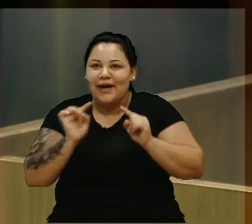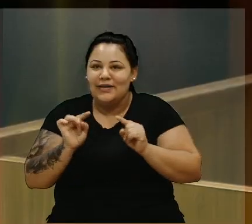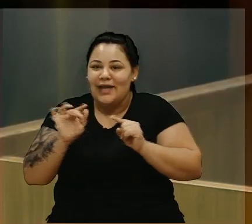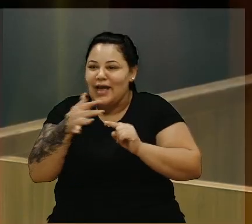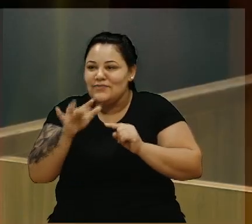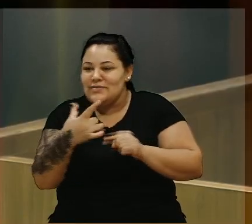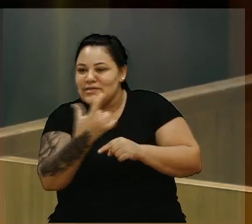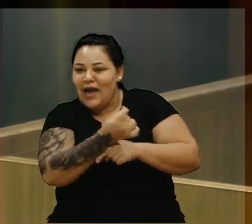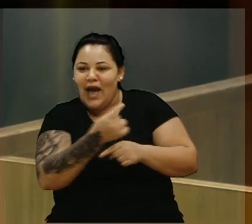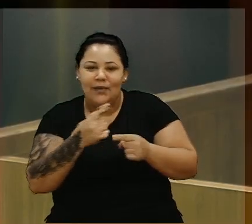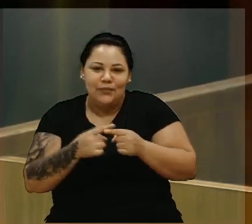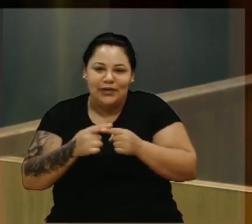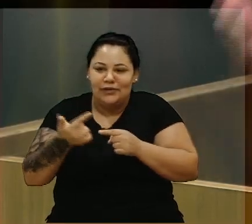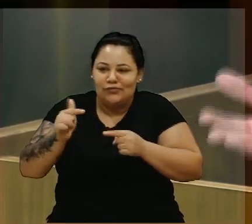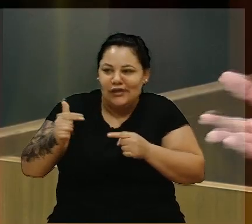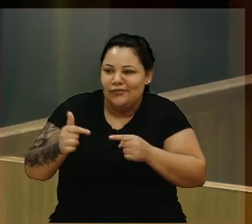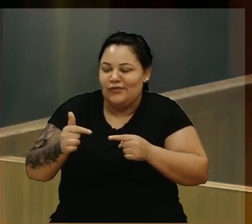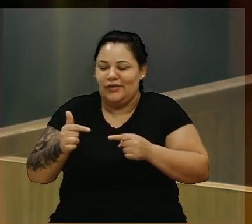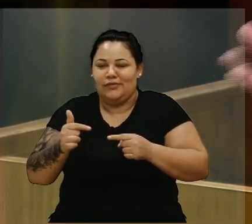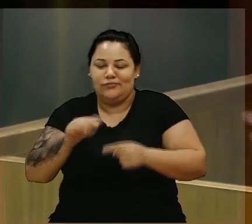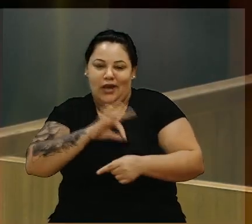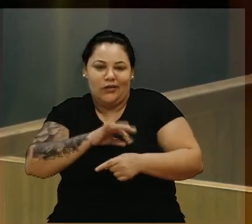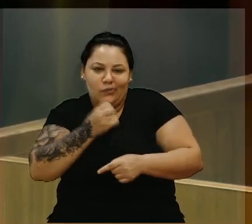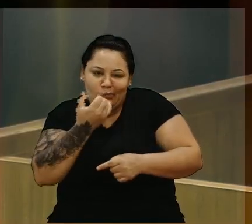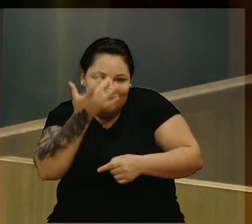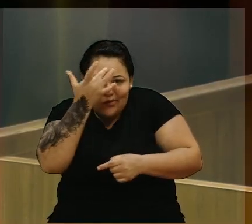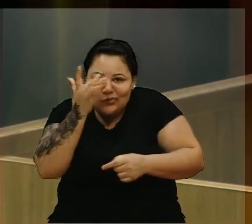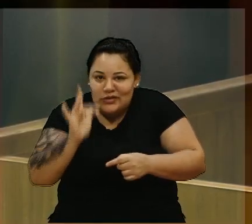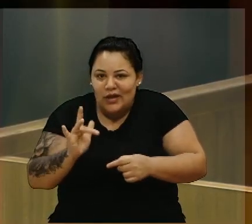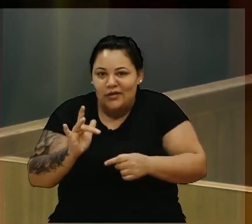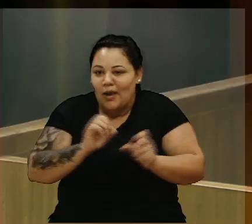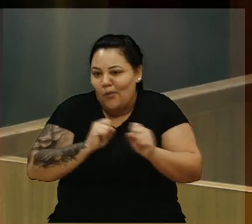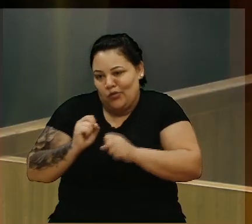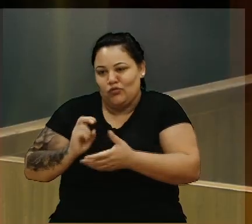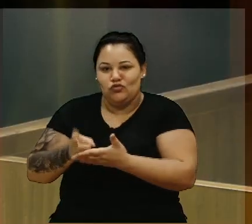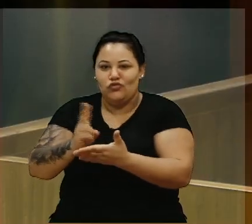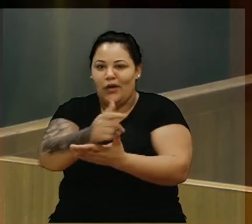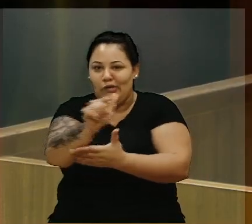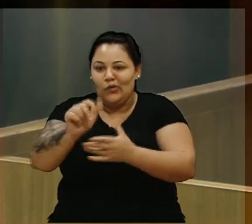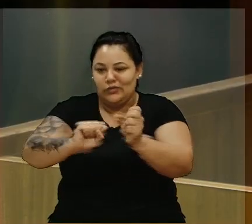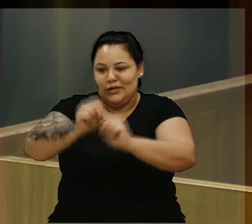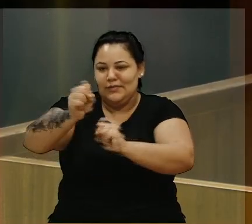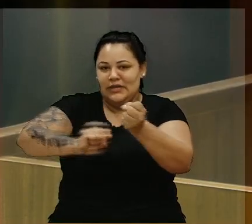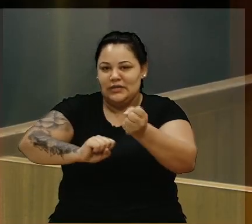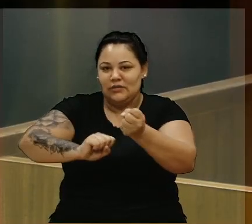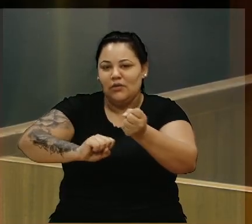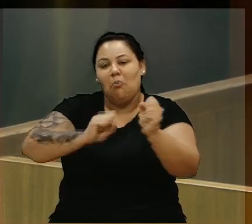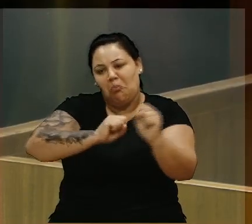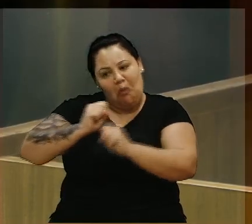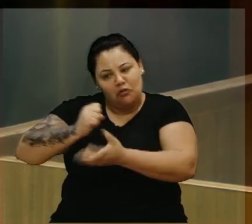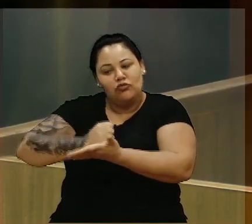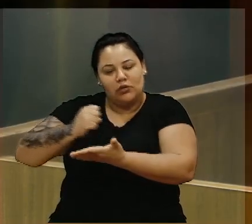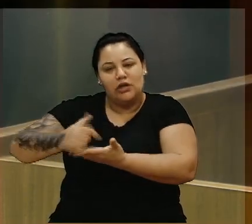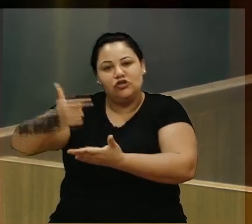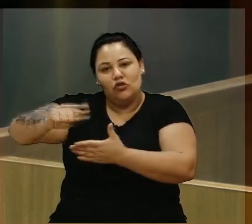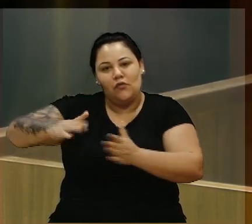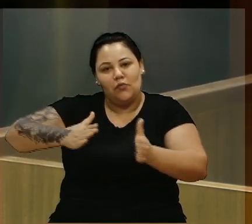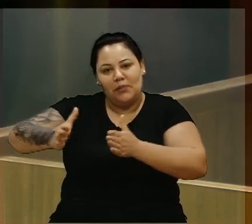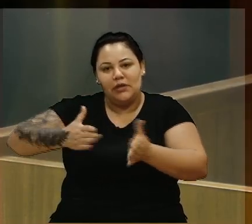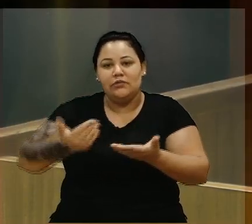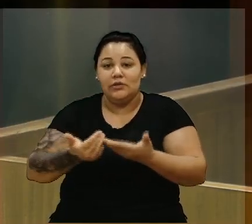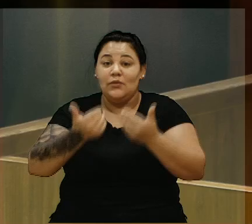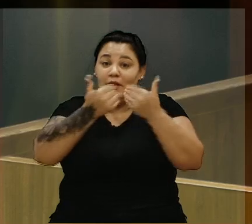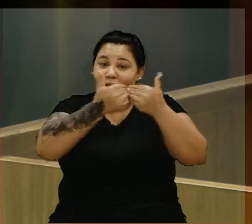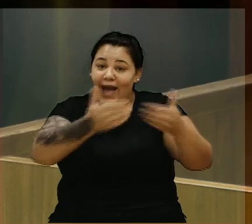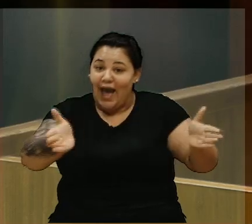têm uma estabilidade, é algo presente e inerente ao direito do trabalho, essa possibilidade de recontratação. Então, abriria um